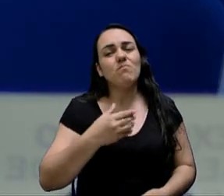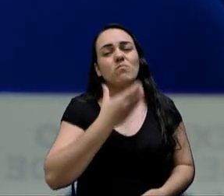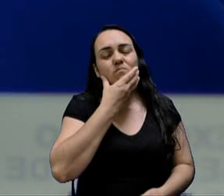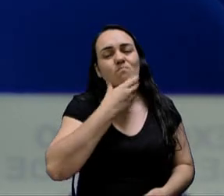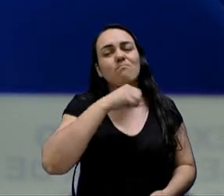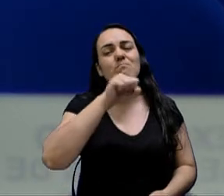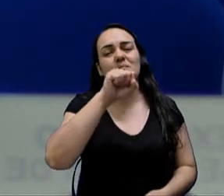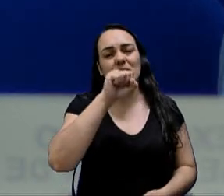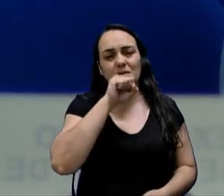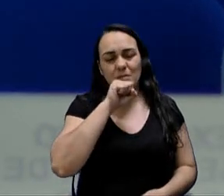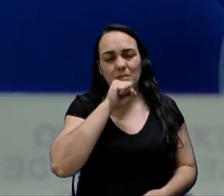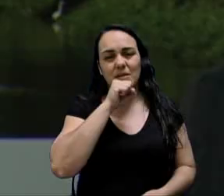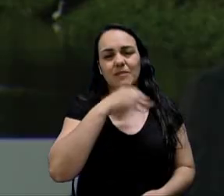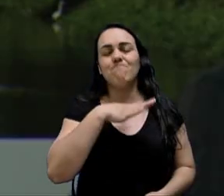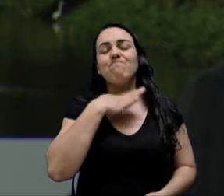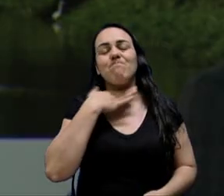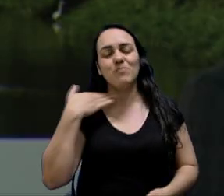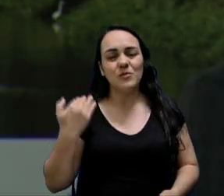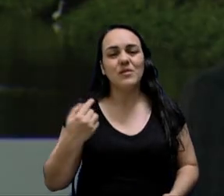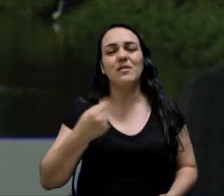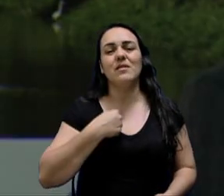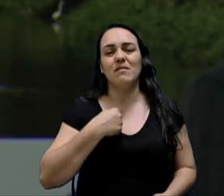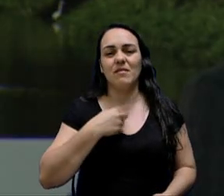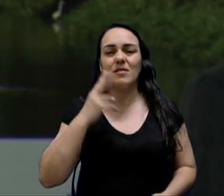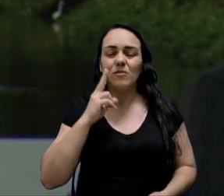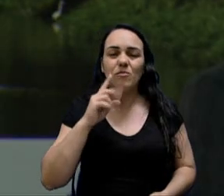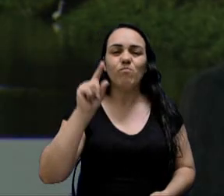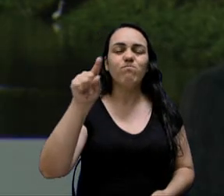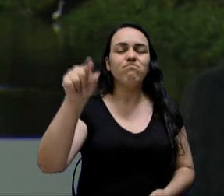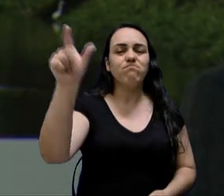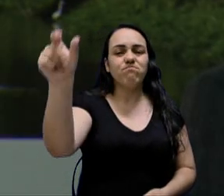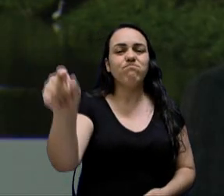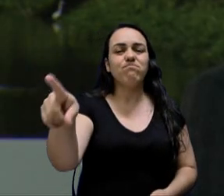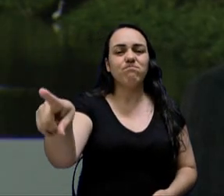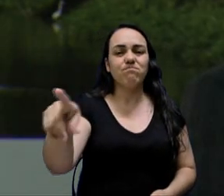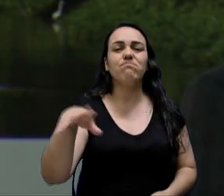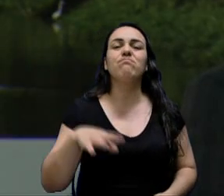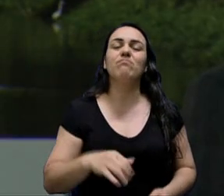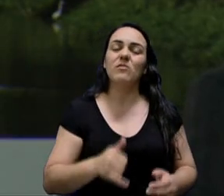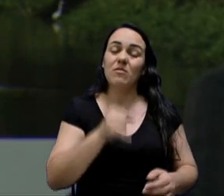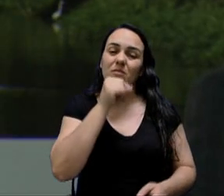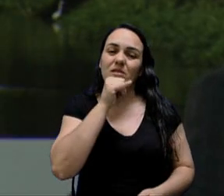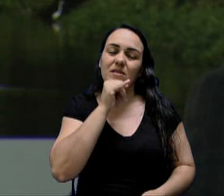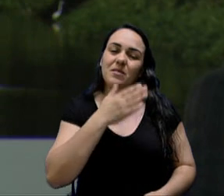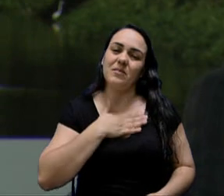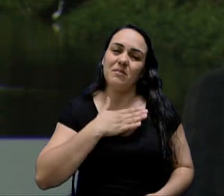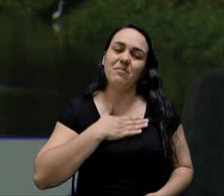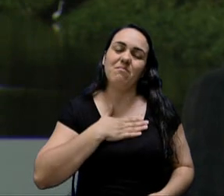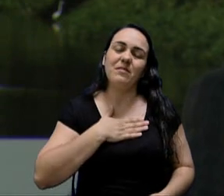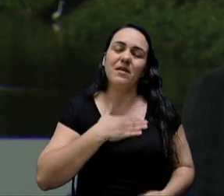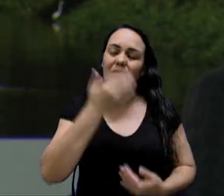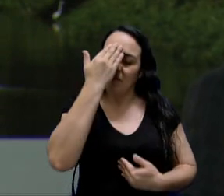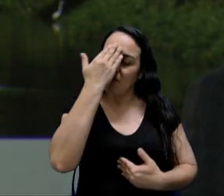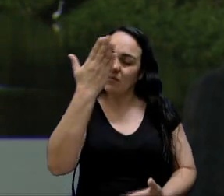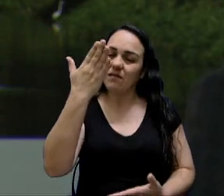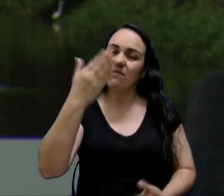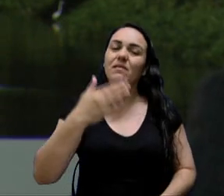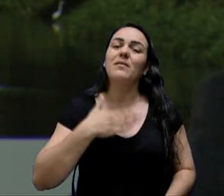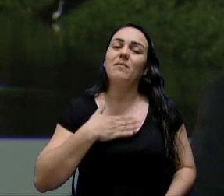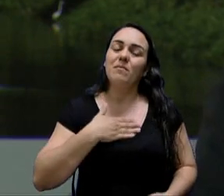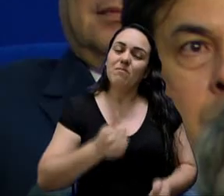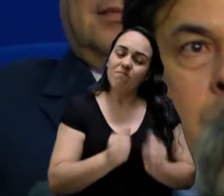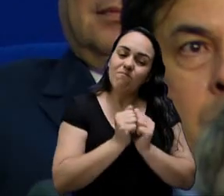pessoas que eu tenho por referência desde o falecimento do meu pai, José Ailton Ribeiro. Muito obrigado por existir, fazer parte da minha